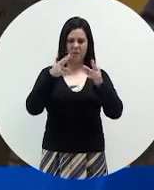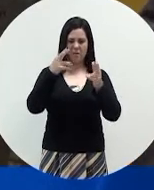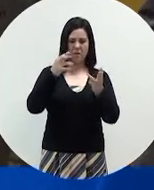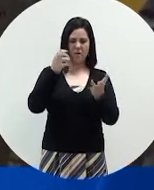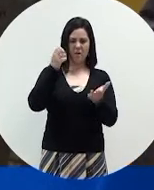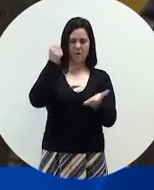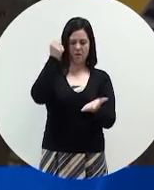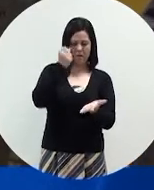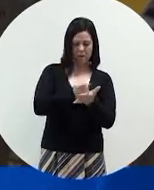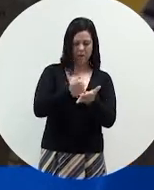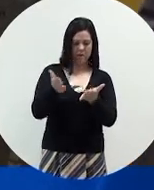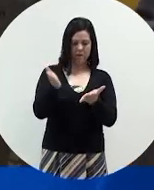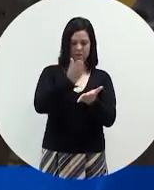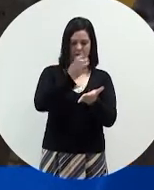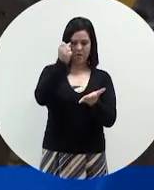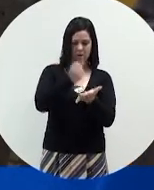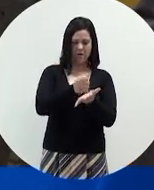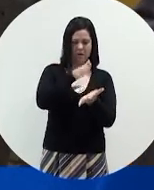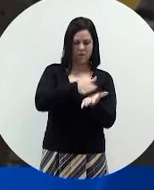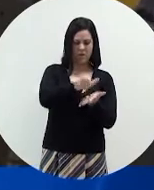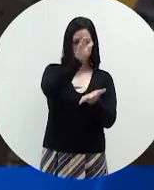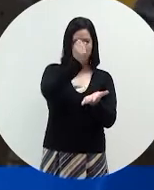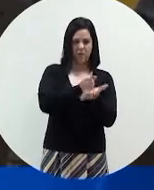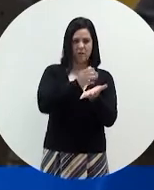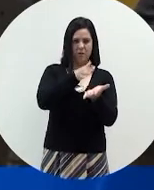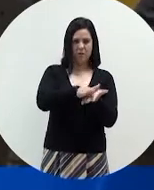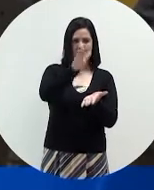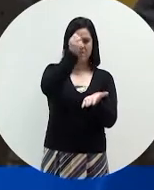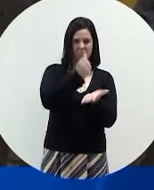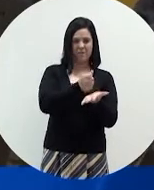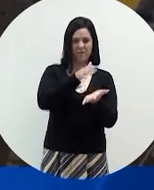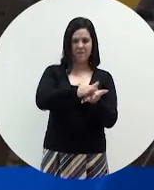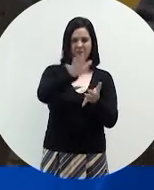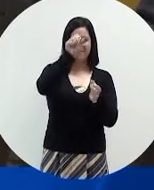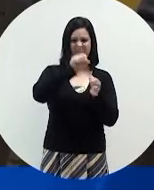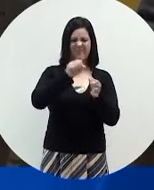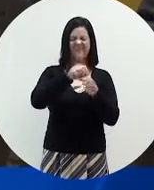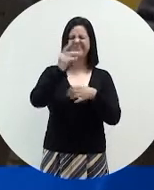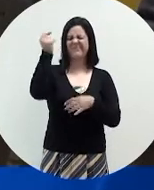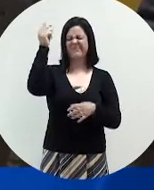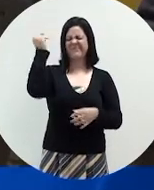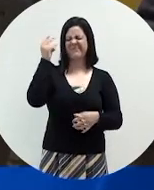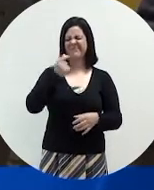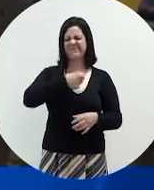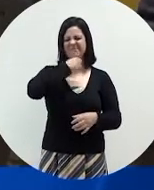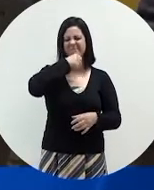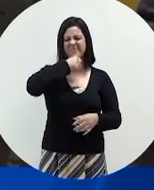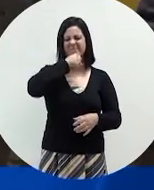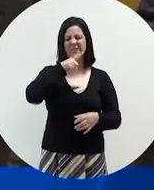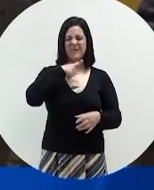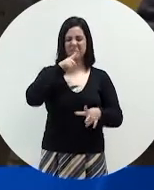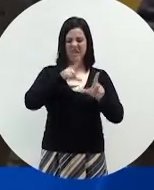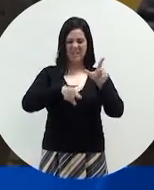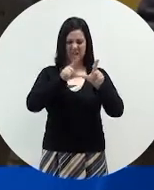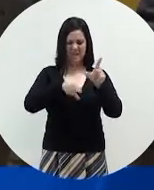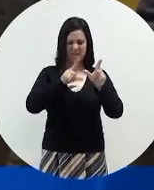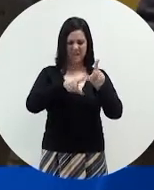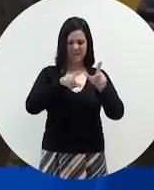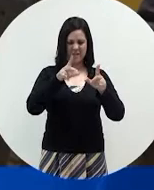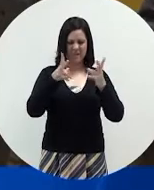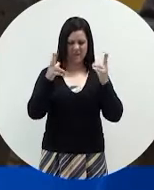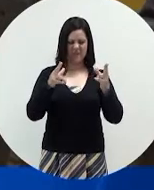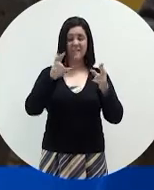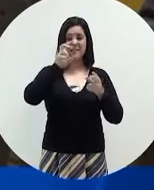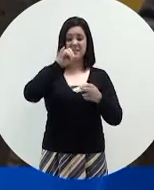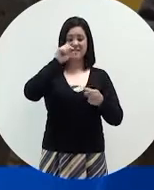o que é tipografia, né? Tipografia era aquele negócio que imprimia livro, e a gente pegava umas letrinhas de